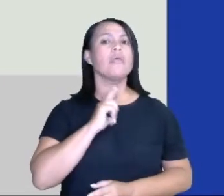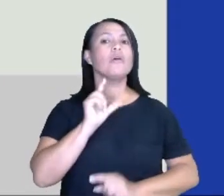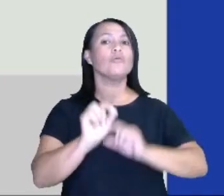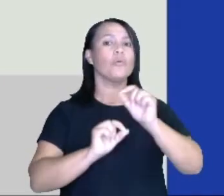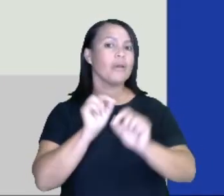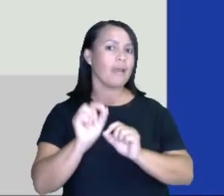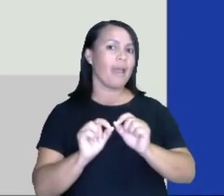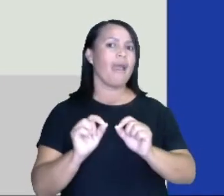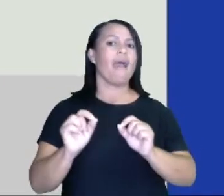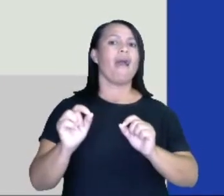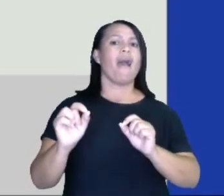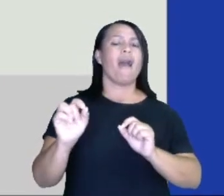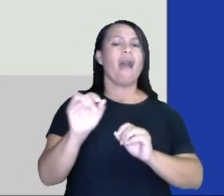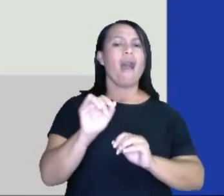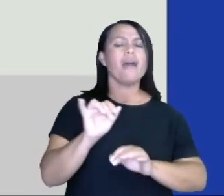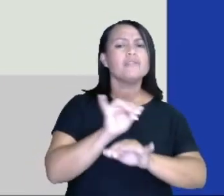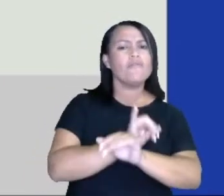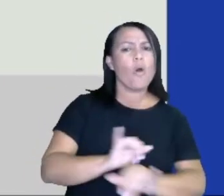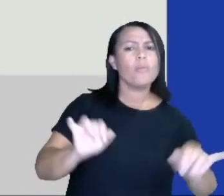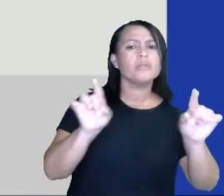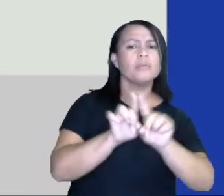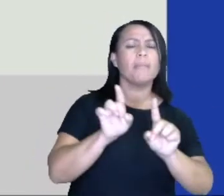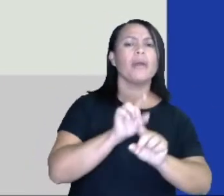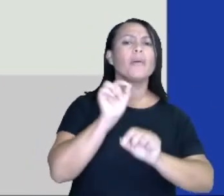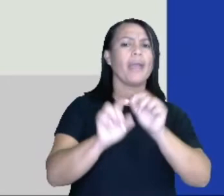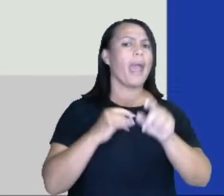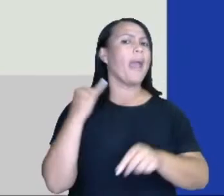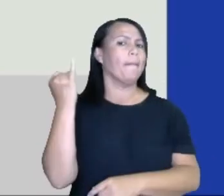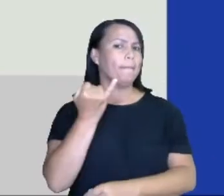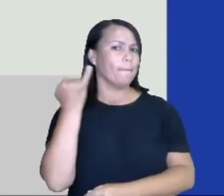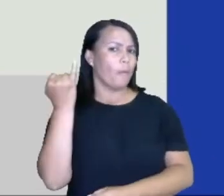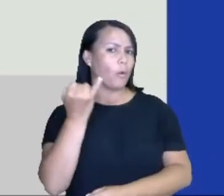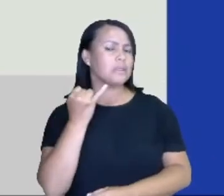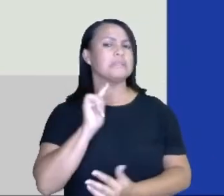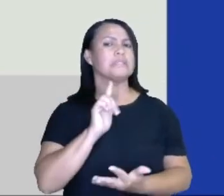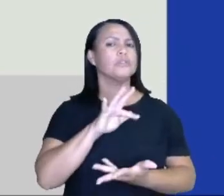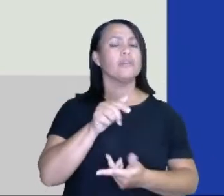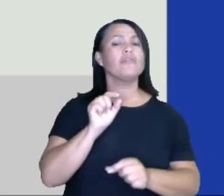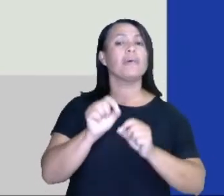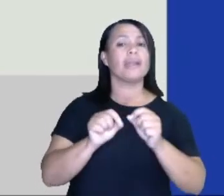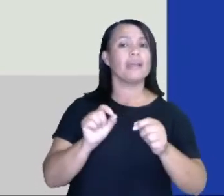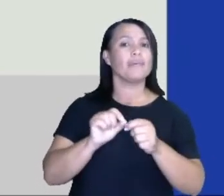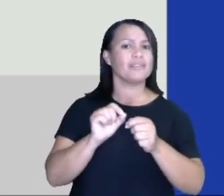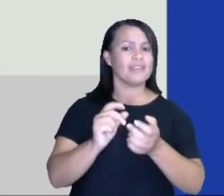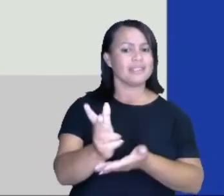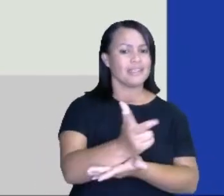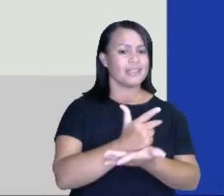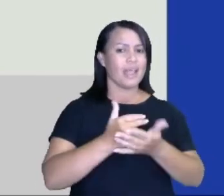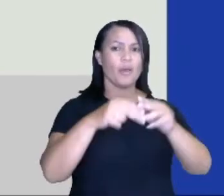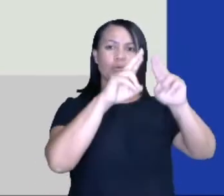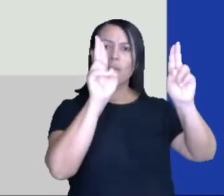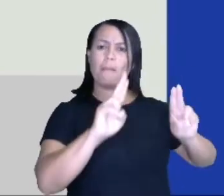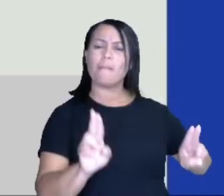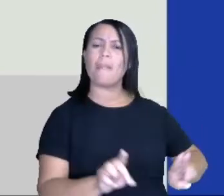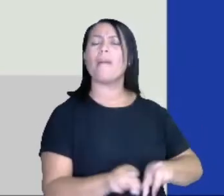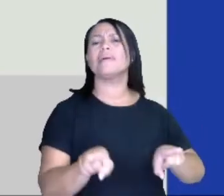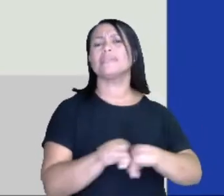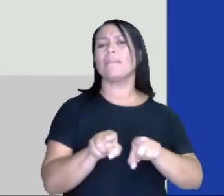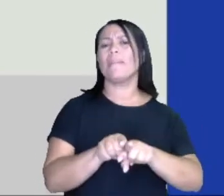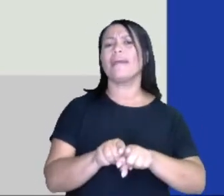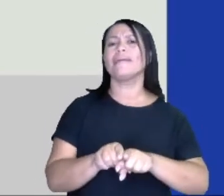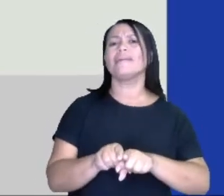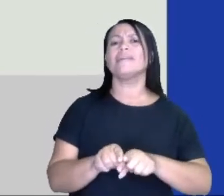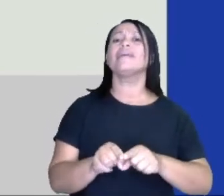o trecho do espaço geográfico é, portanto, essencial para a confecção de mapas e também de maquetes e